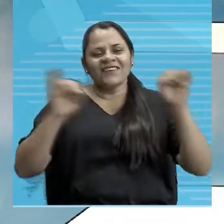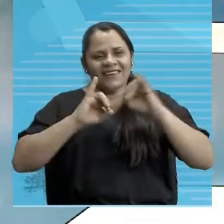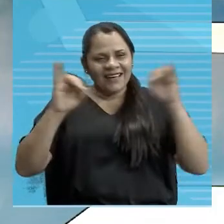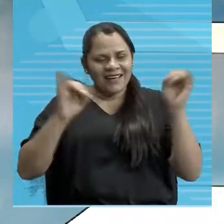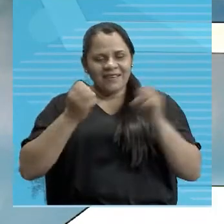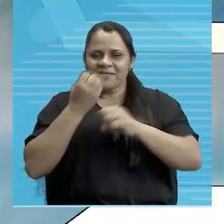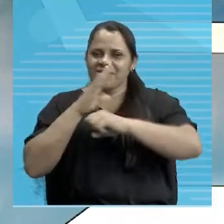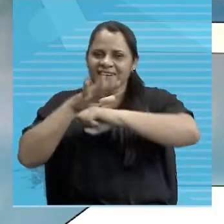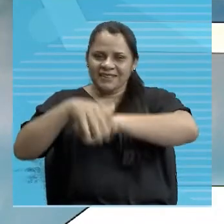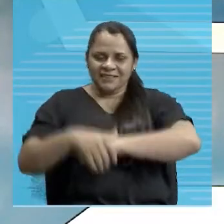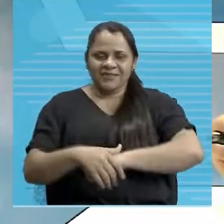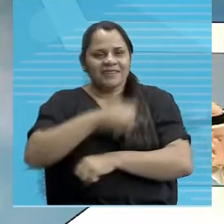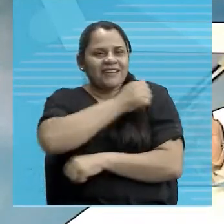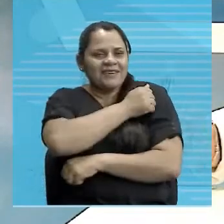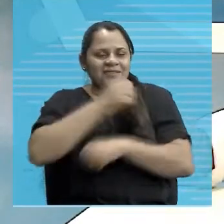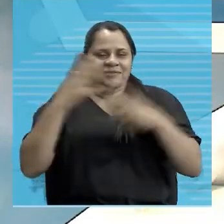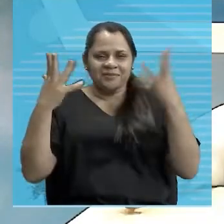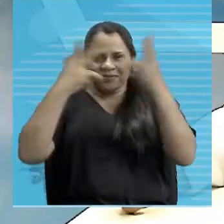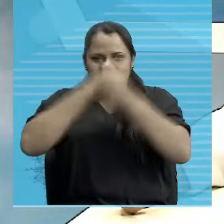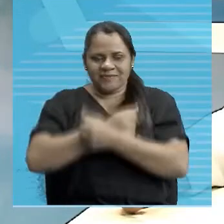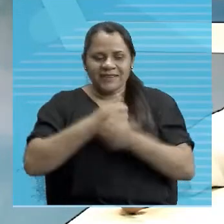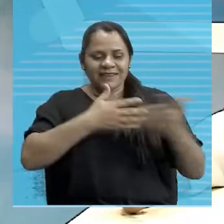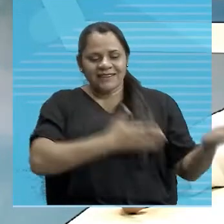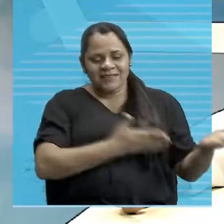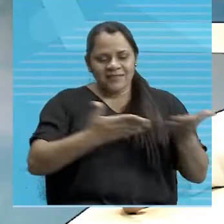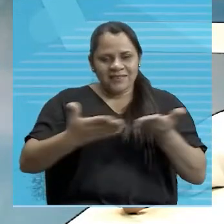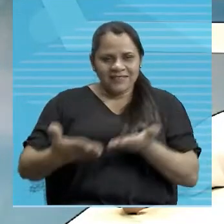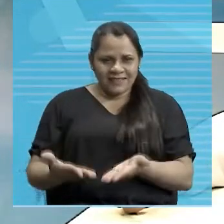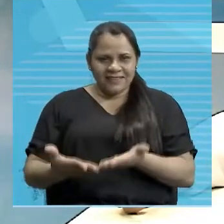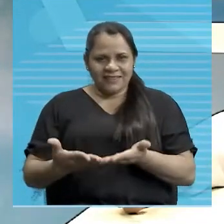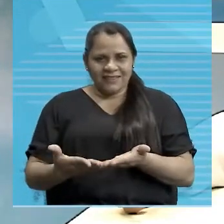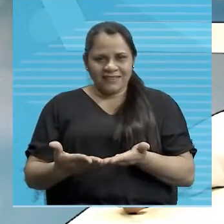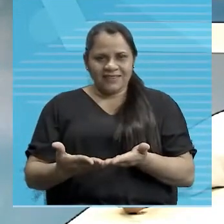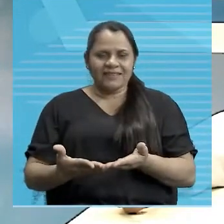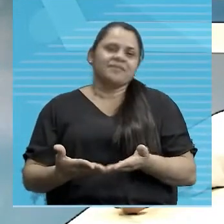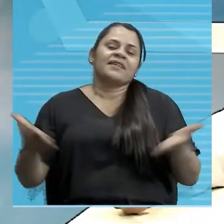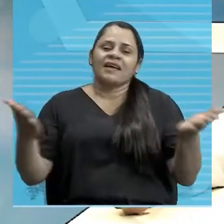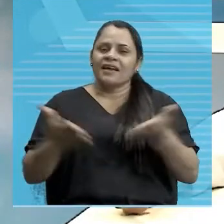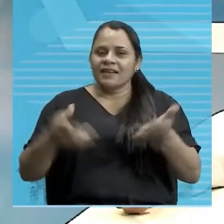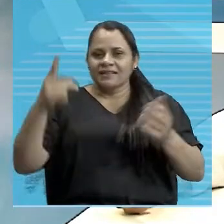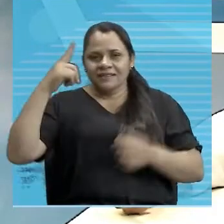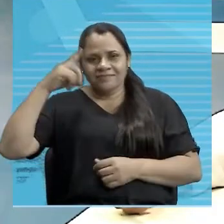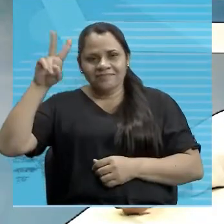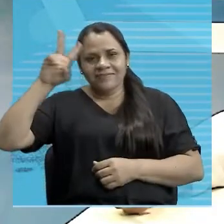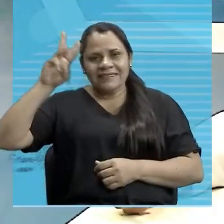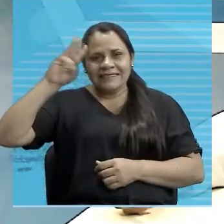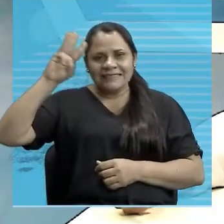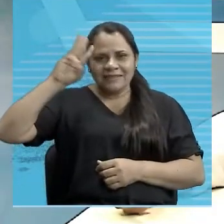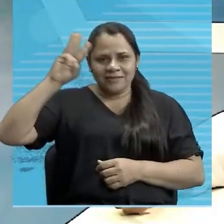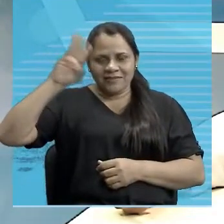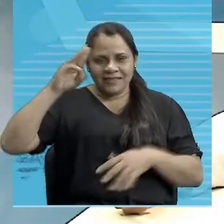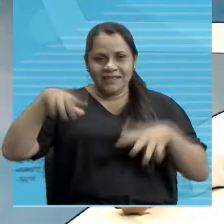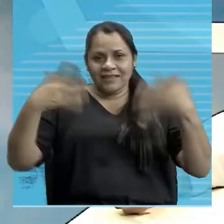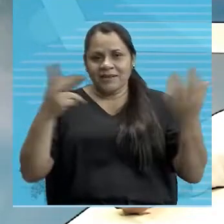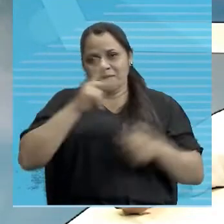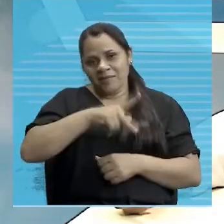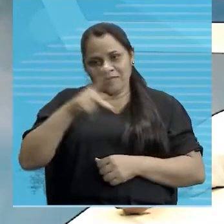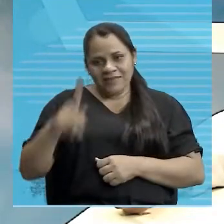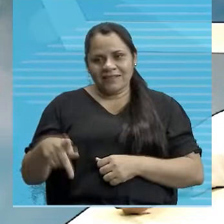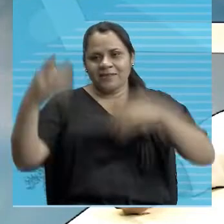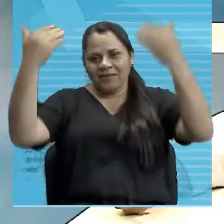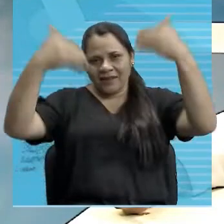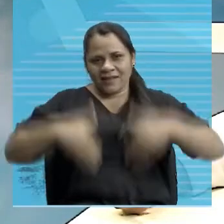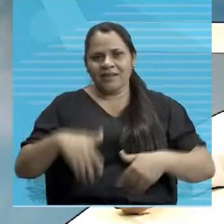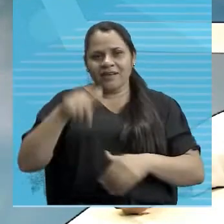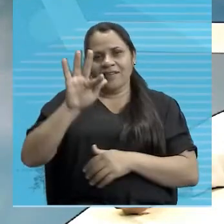Boa noite, meu povo lindo. Sejam todos muito bem-vindos esta terça-feira. Professora Flávia Leida aqui abrindo